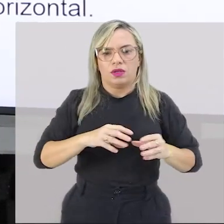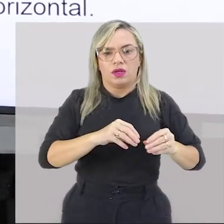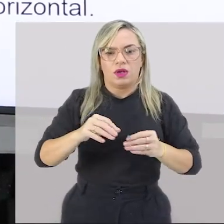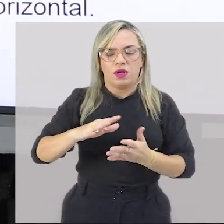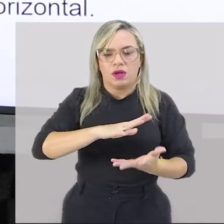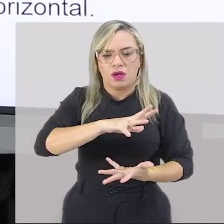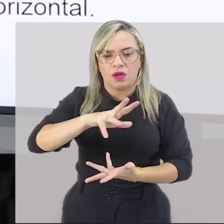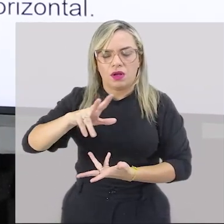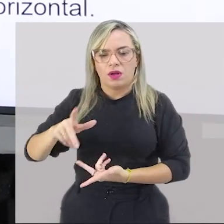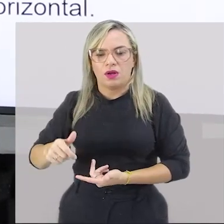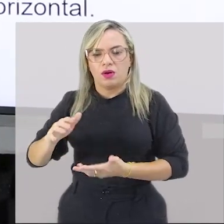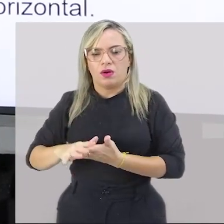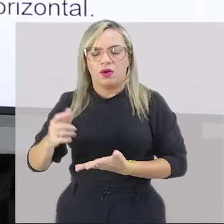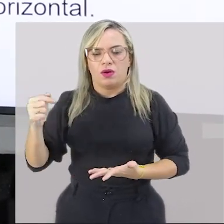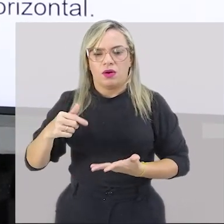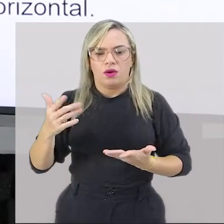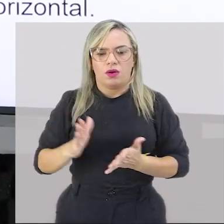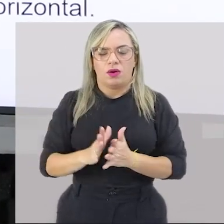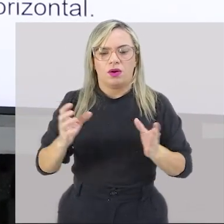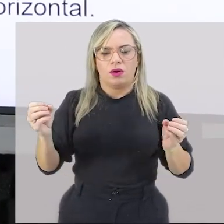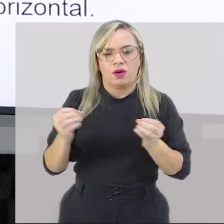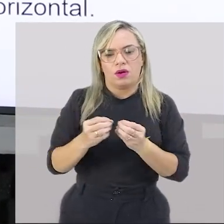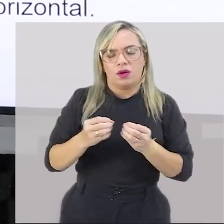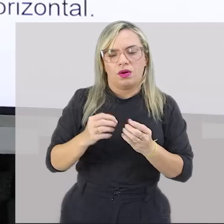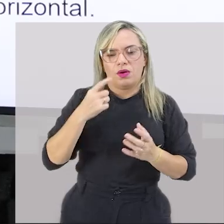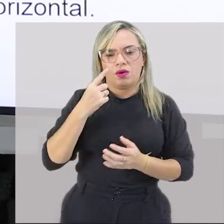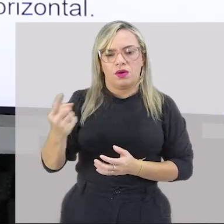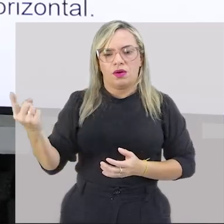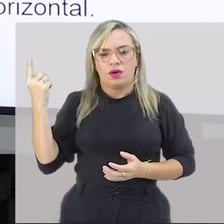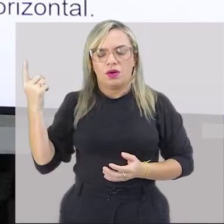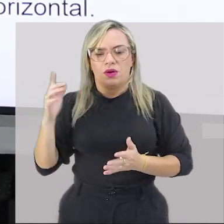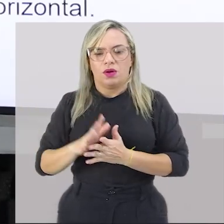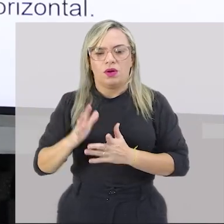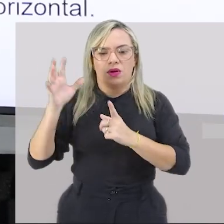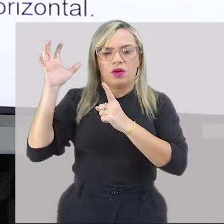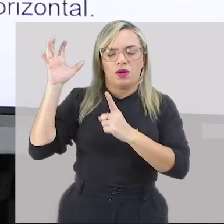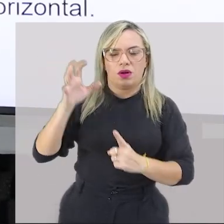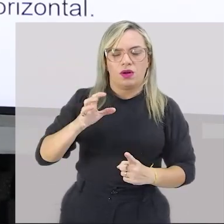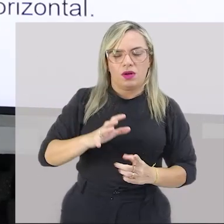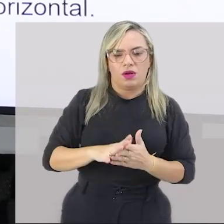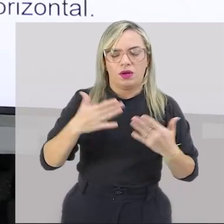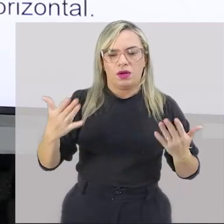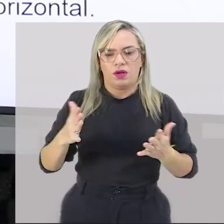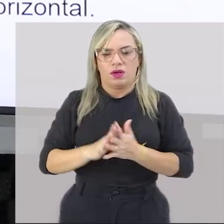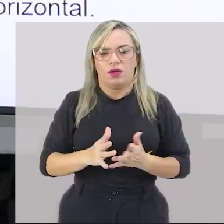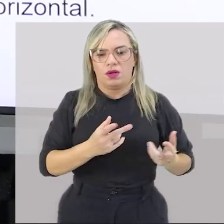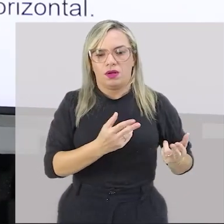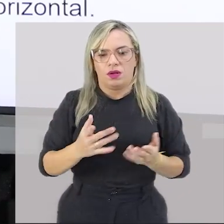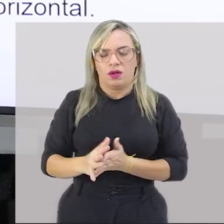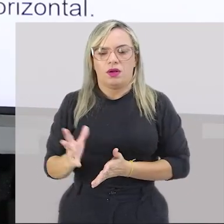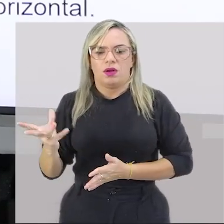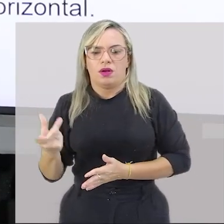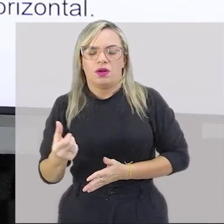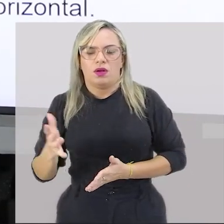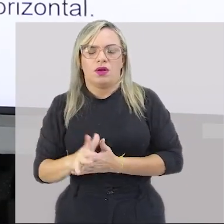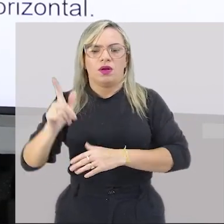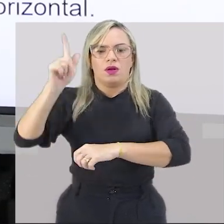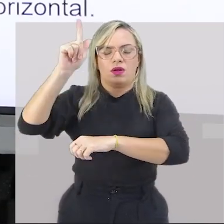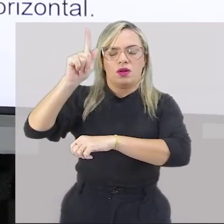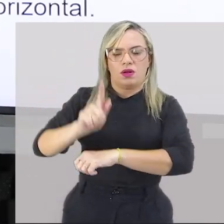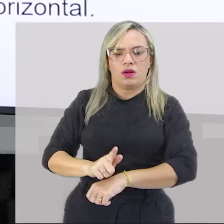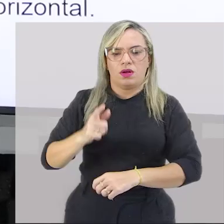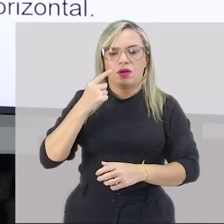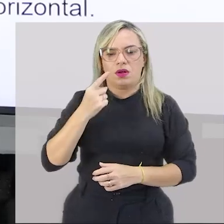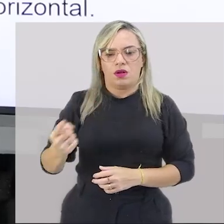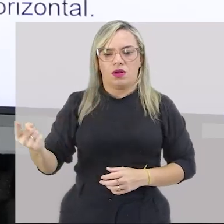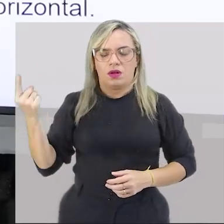da Terra, próximas à superfície da Terra, elas estão sujeitas a quê? A mesma aceleração da gravidade,